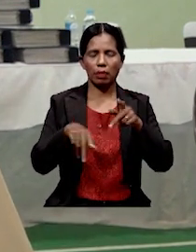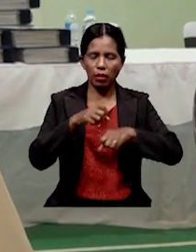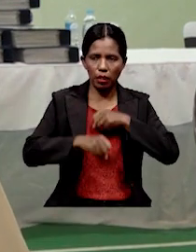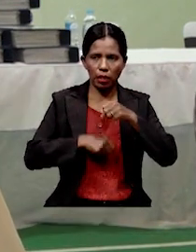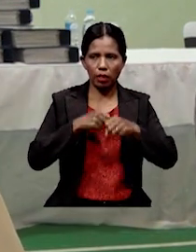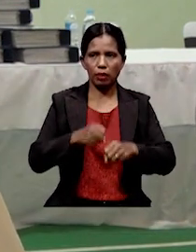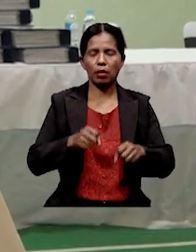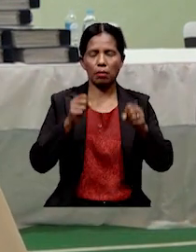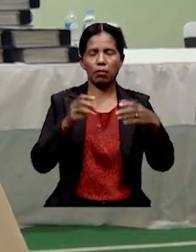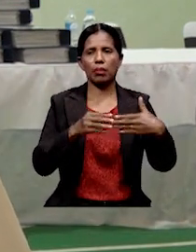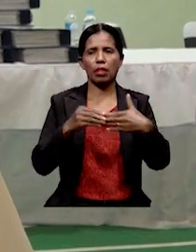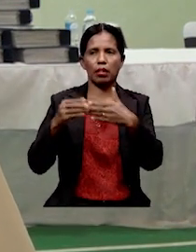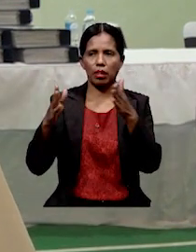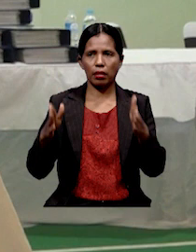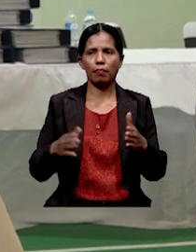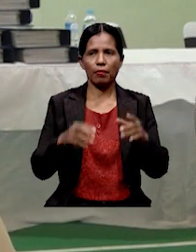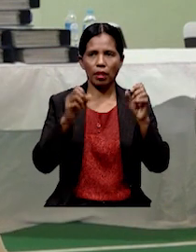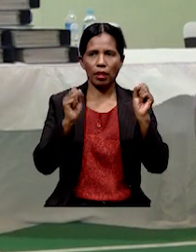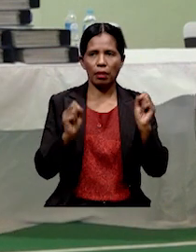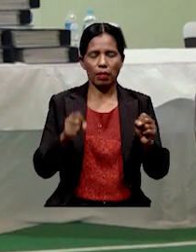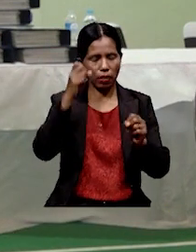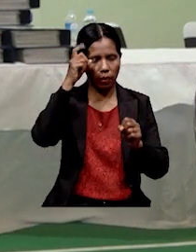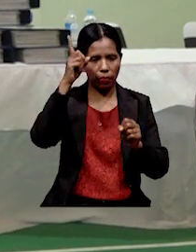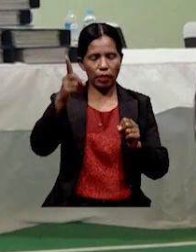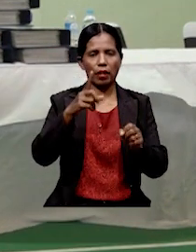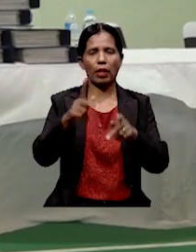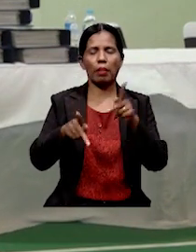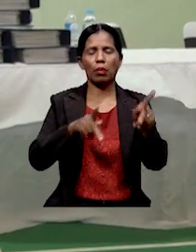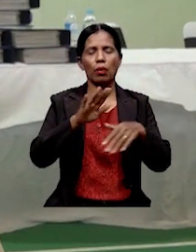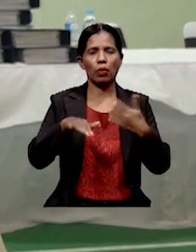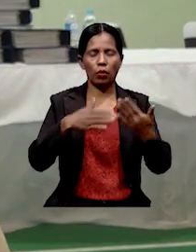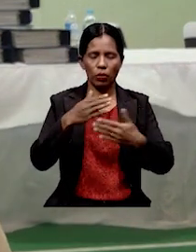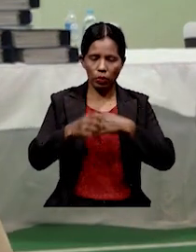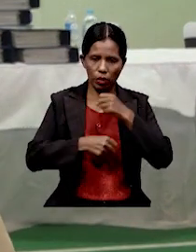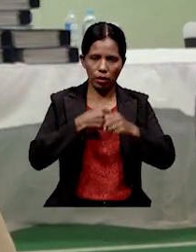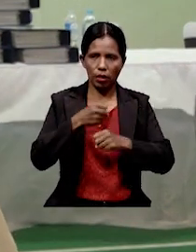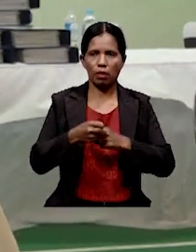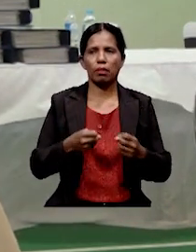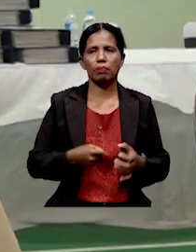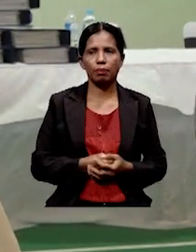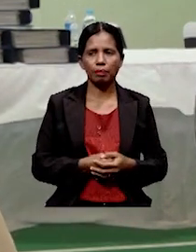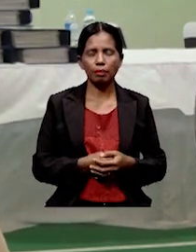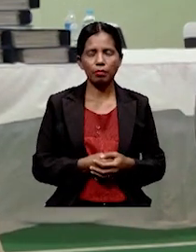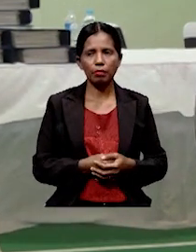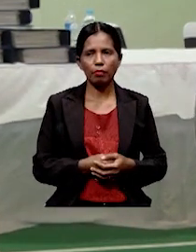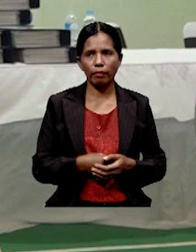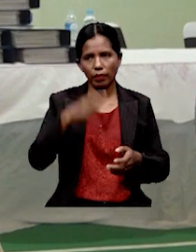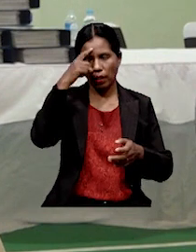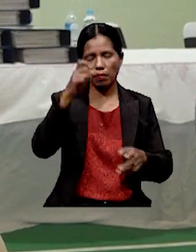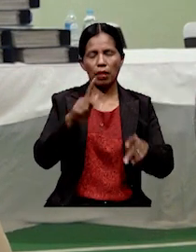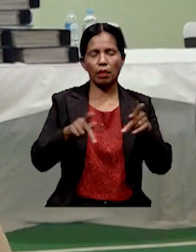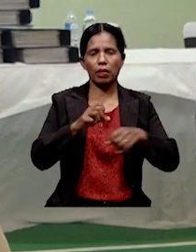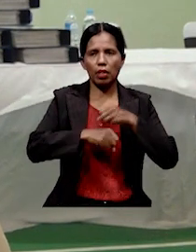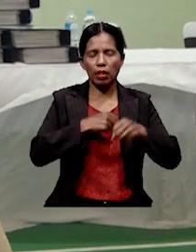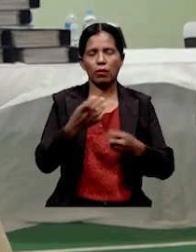Mas cairo com. Para bele compreende povo ne teros. Povo ne sussar. Tampa povo teros da